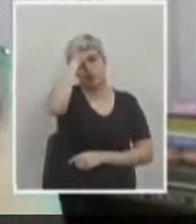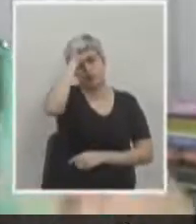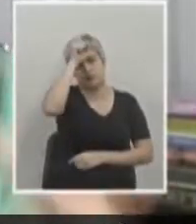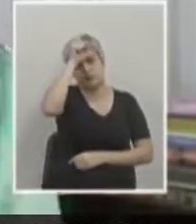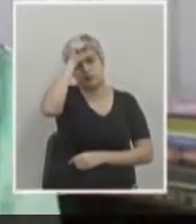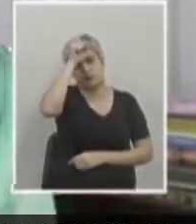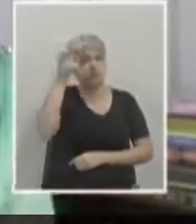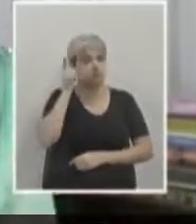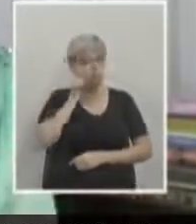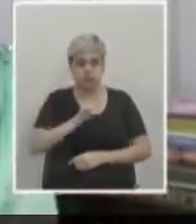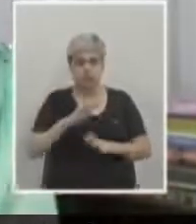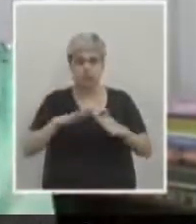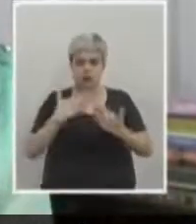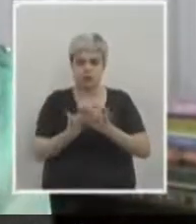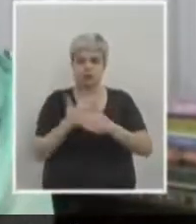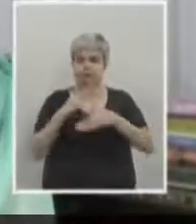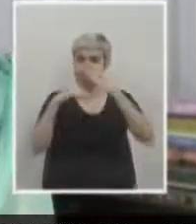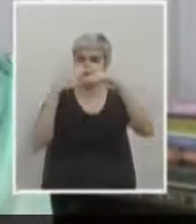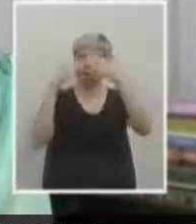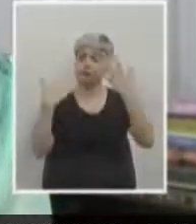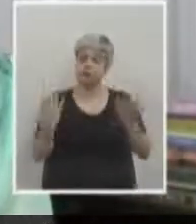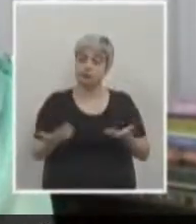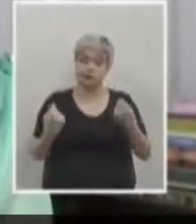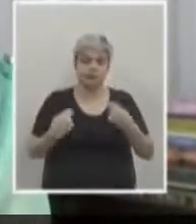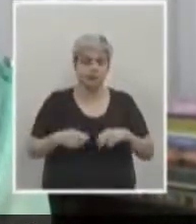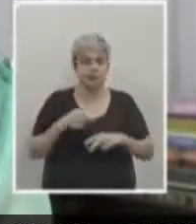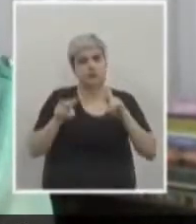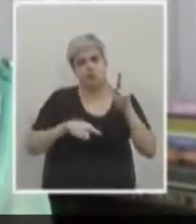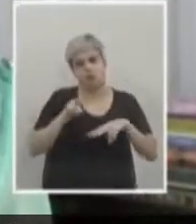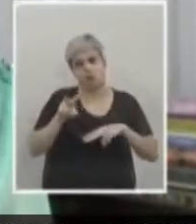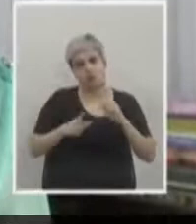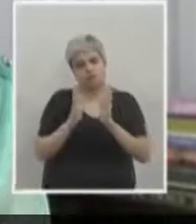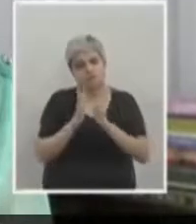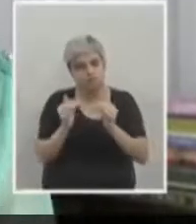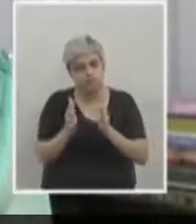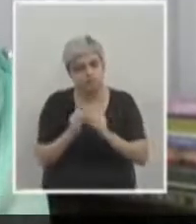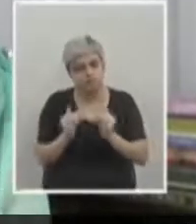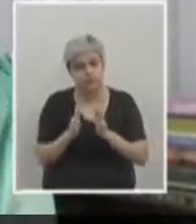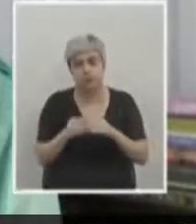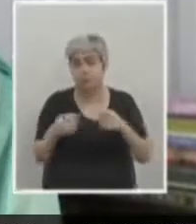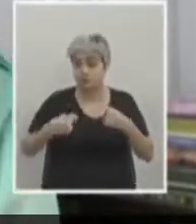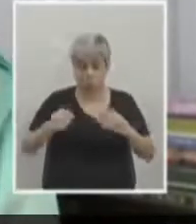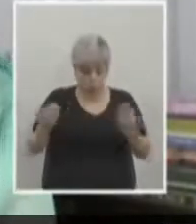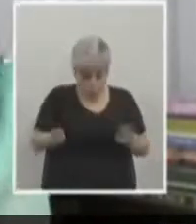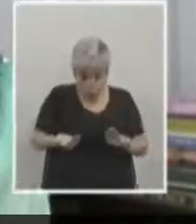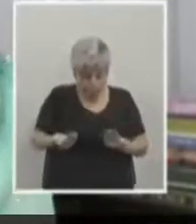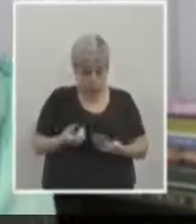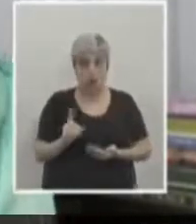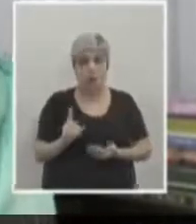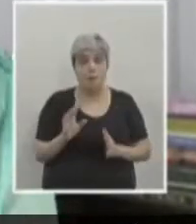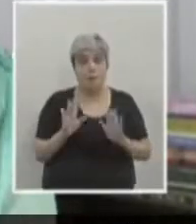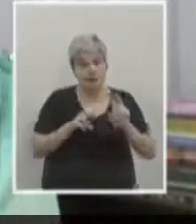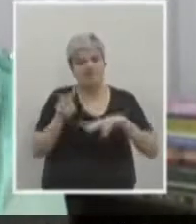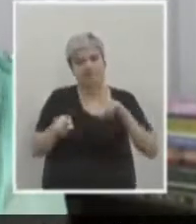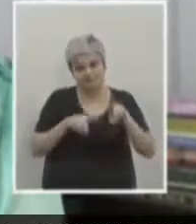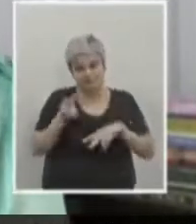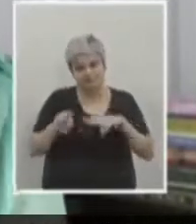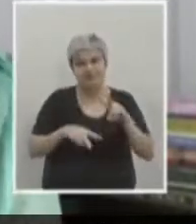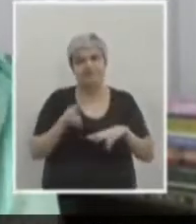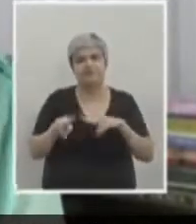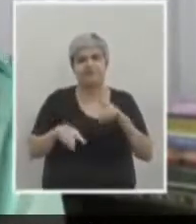funcionamento ali da escola. Então, que seja considerado, eu repito, eu te peço, sabe? Não precisa ser hoje, mas vamos analisar. Né? Vamos sentar,